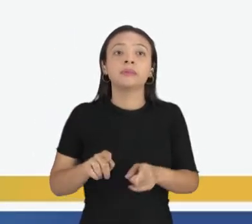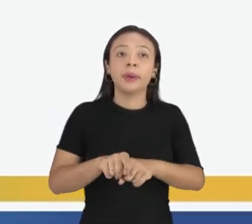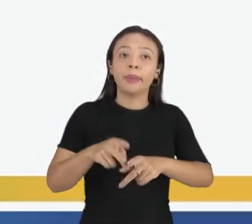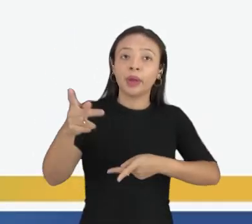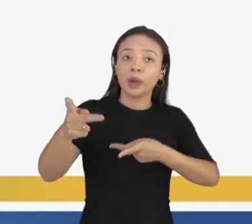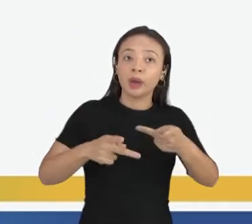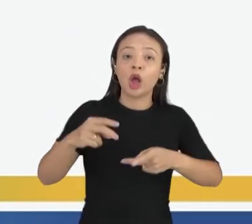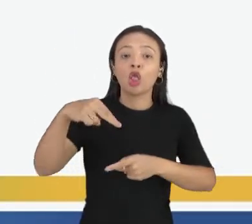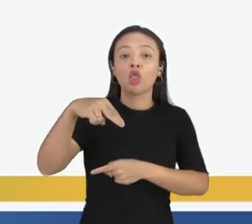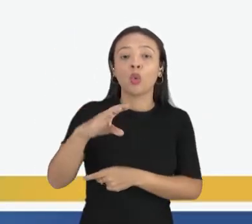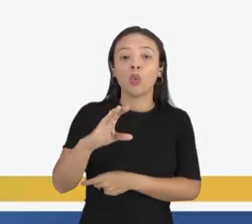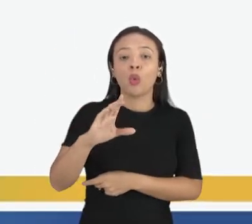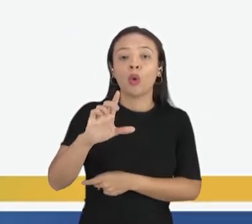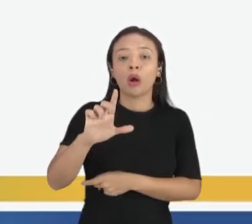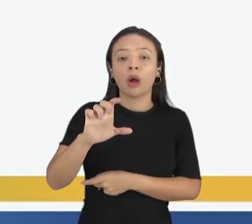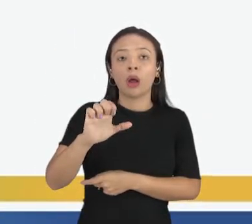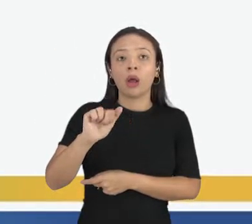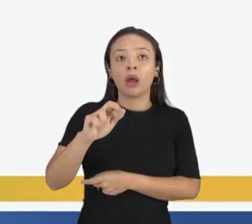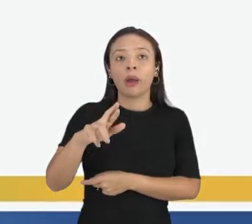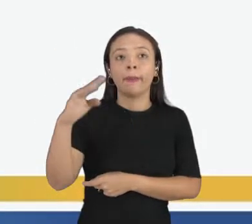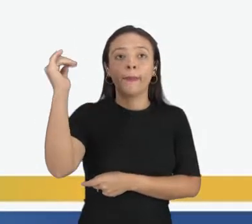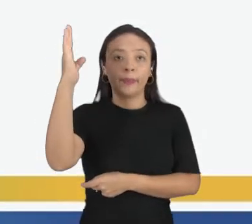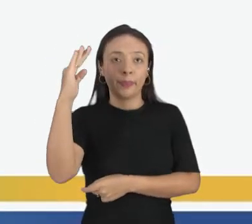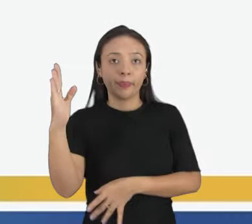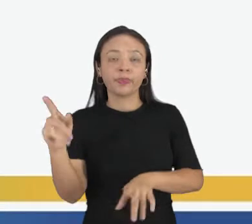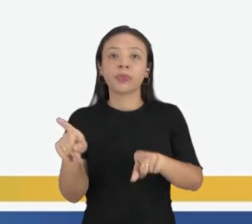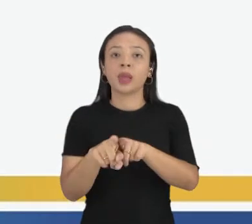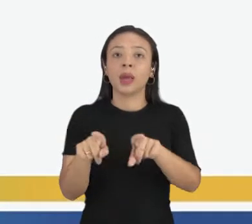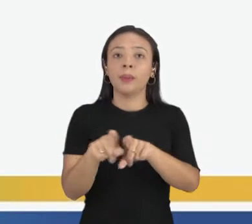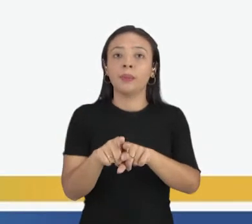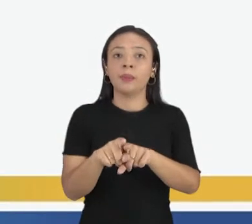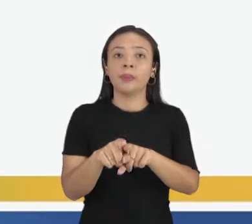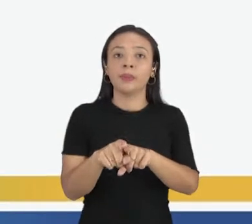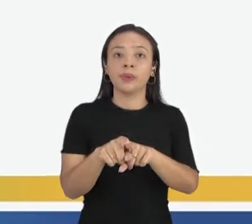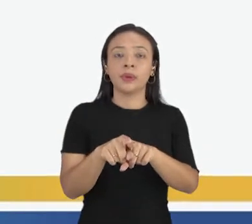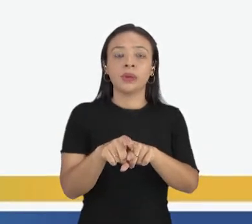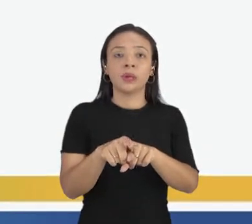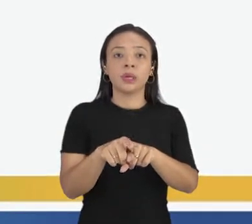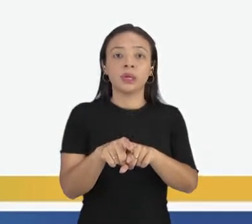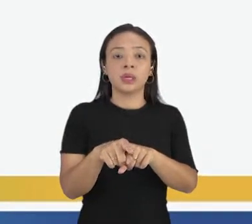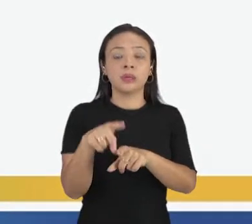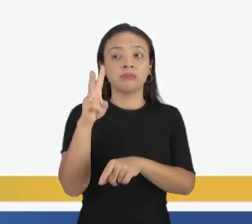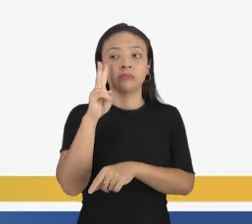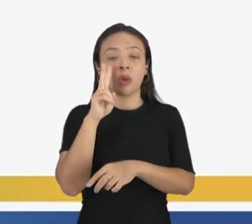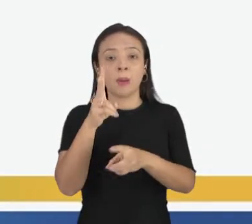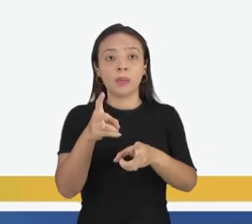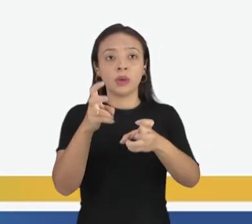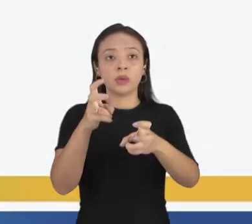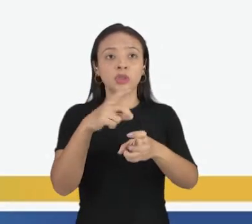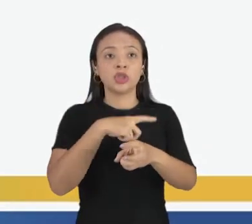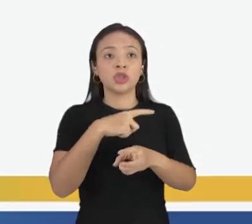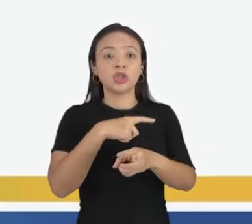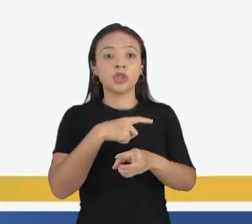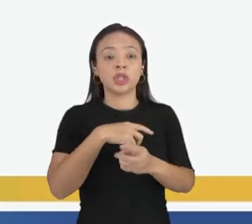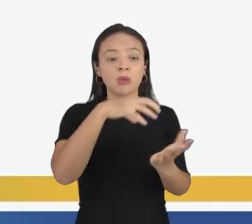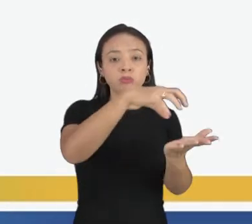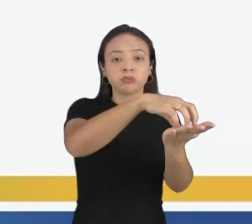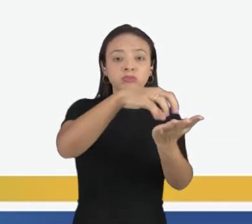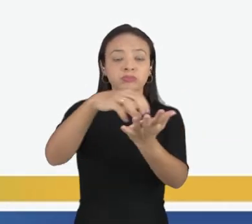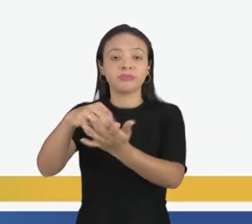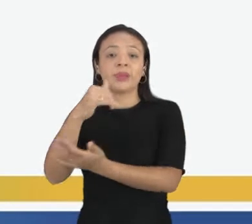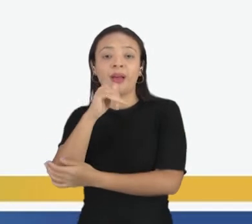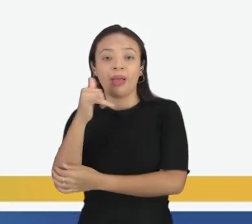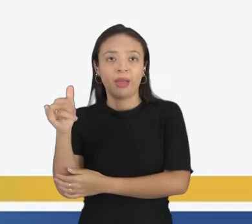Nuclear Brasileiro também, né, que vai vir aí para dentro dessa perspectiva das instalações de usinas elétricas, então, para